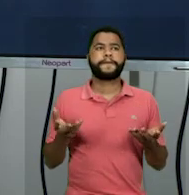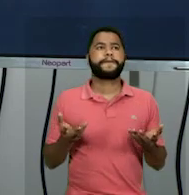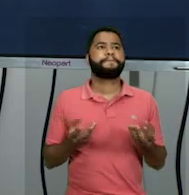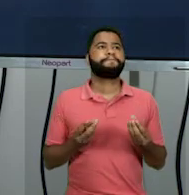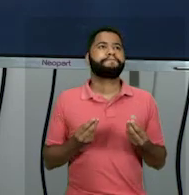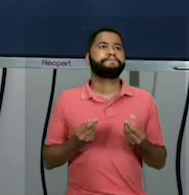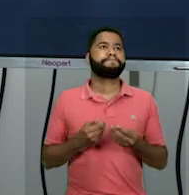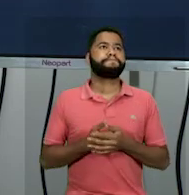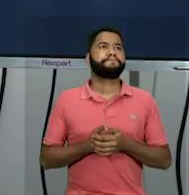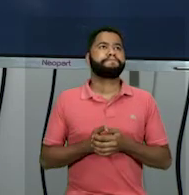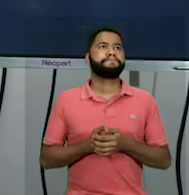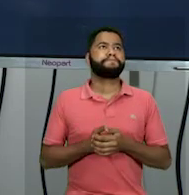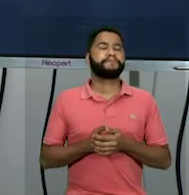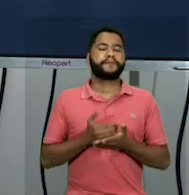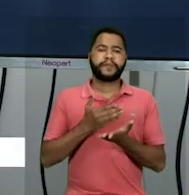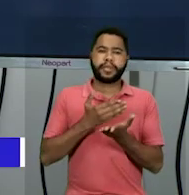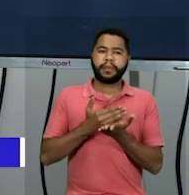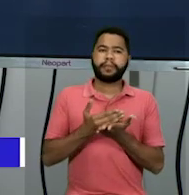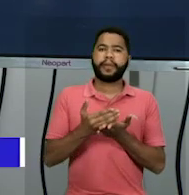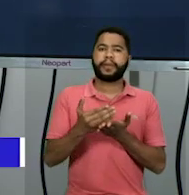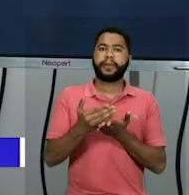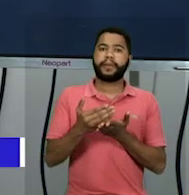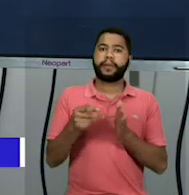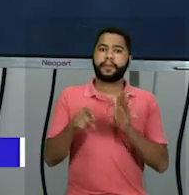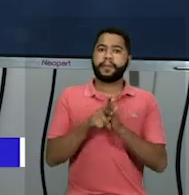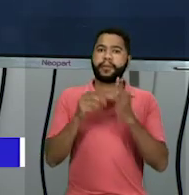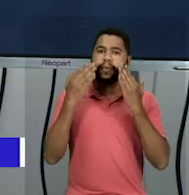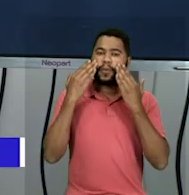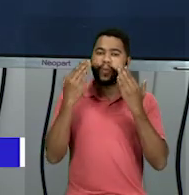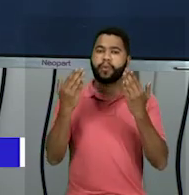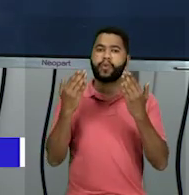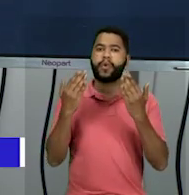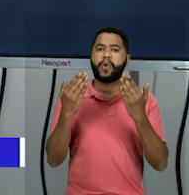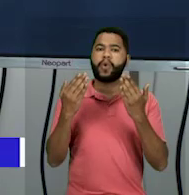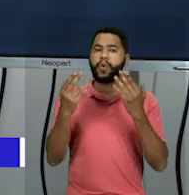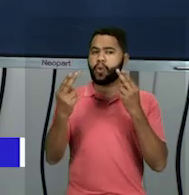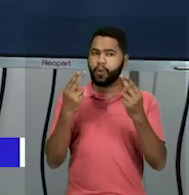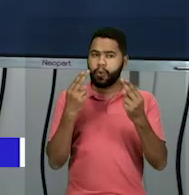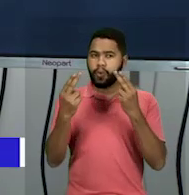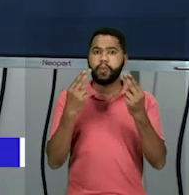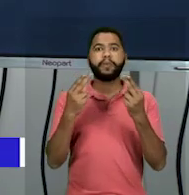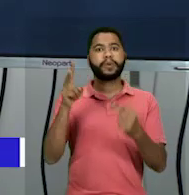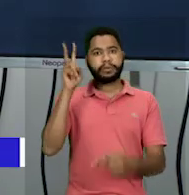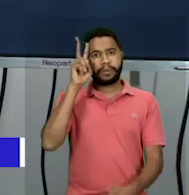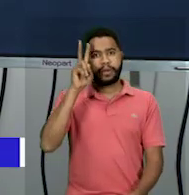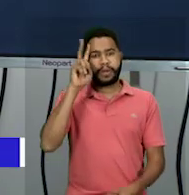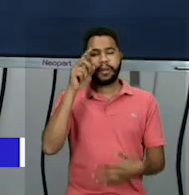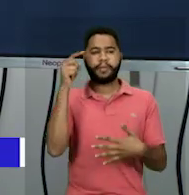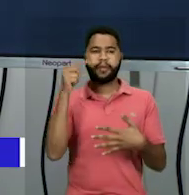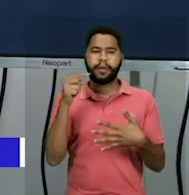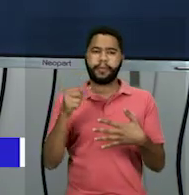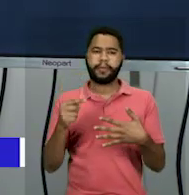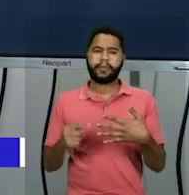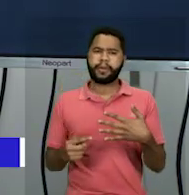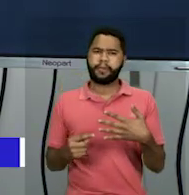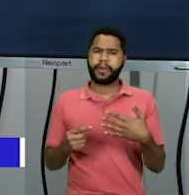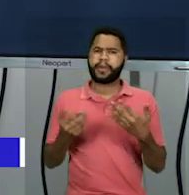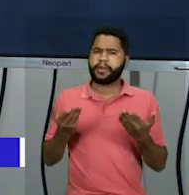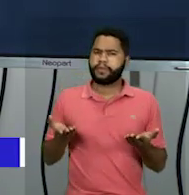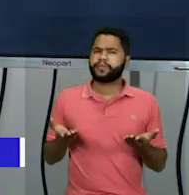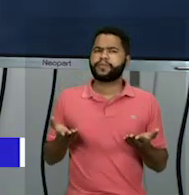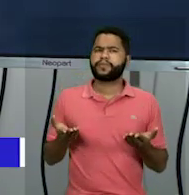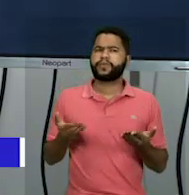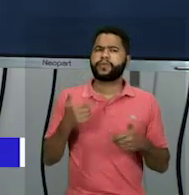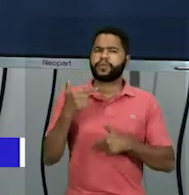sendo instituídos para o público urbano. Né? Então, a gente tem que levar isso em consideração também. Será que